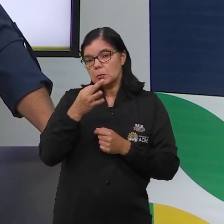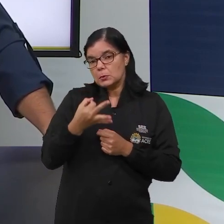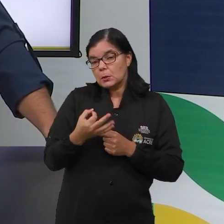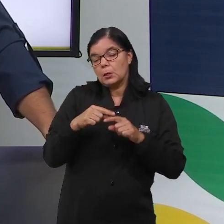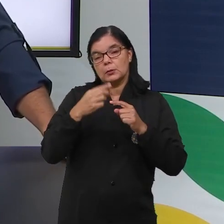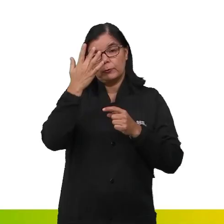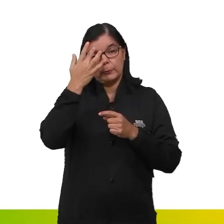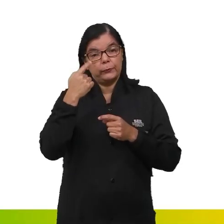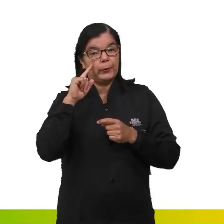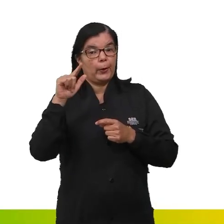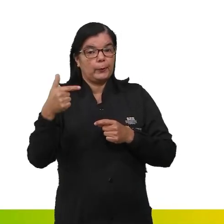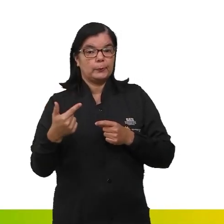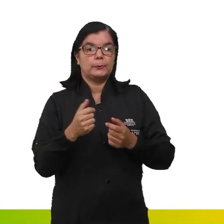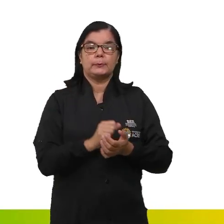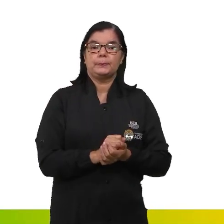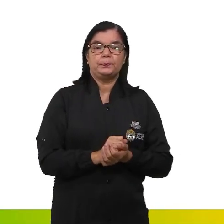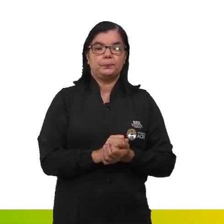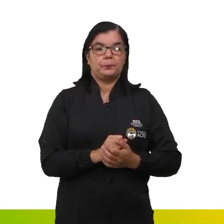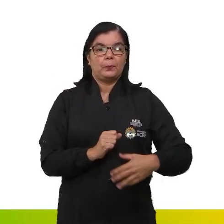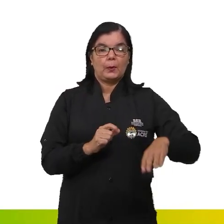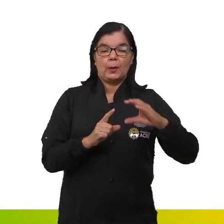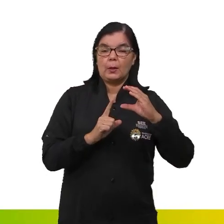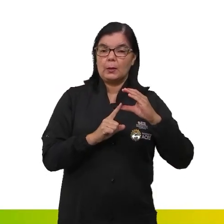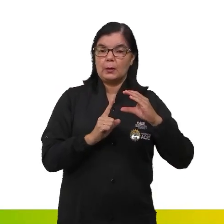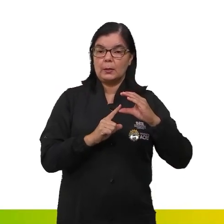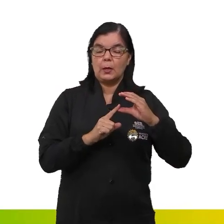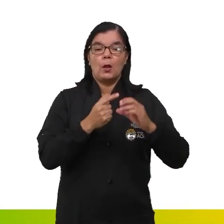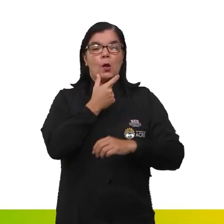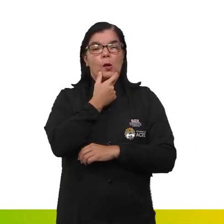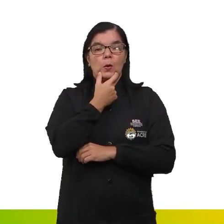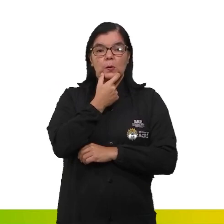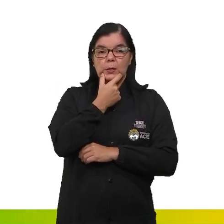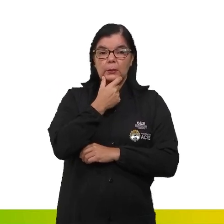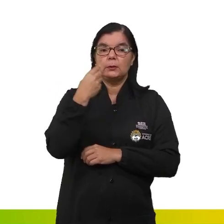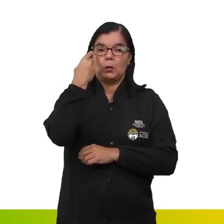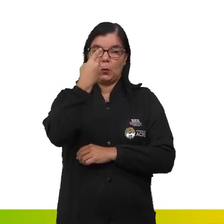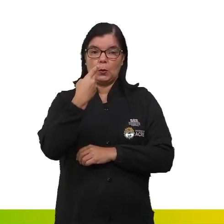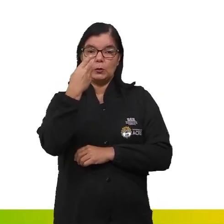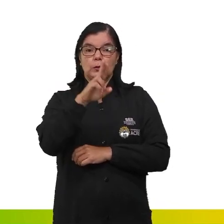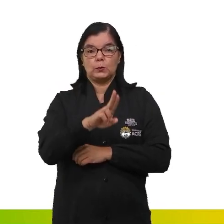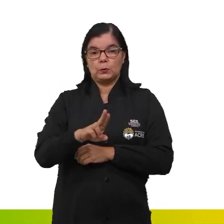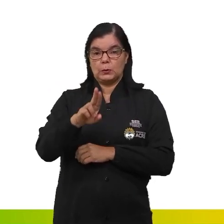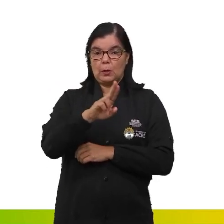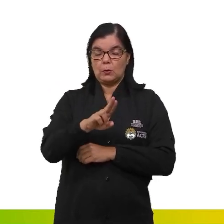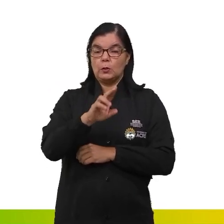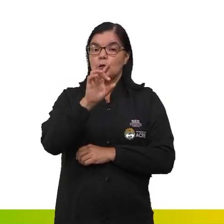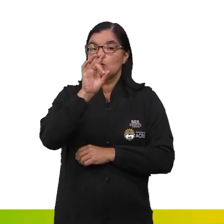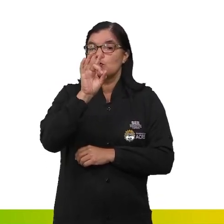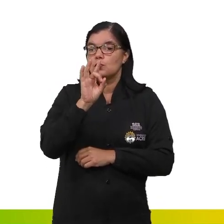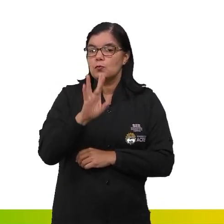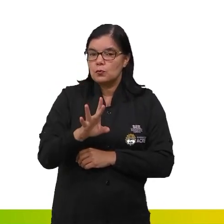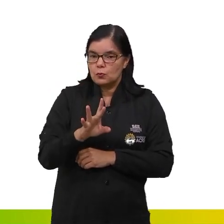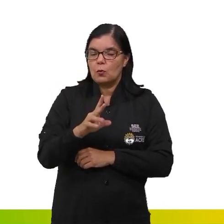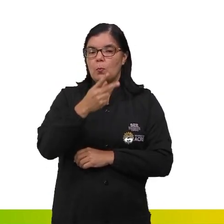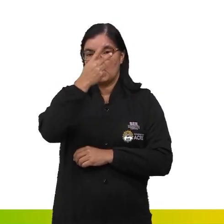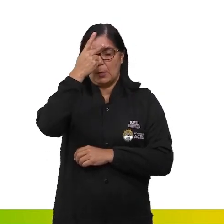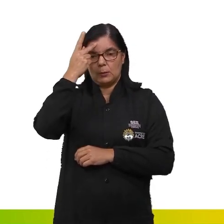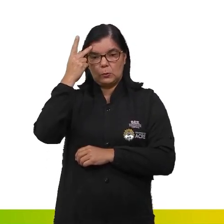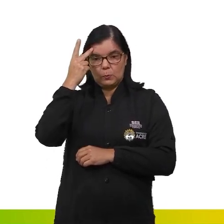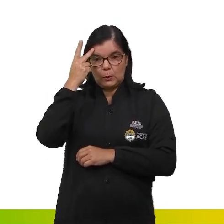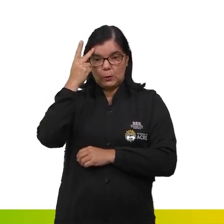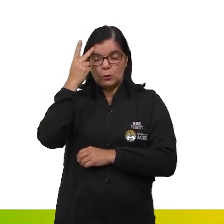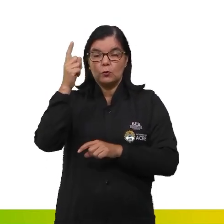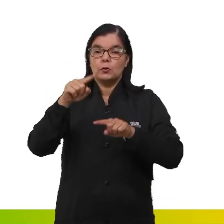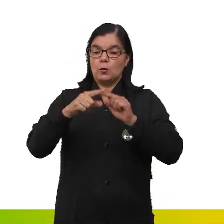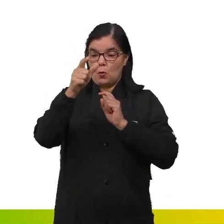nosso gabarito. Vamos ver as outras vezes se tem alguma coisa mais errada. C. O inglês e o espanhol são usados exclusivamente